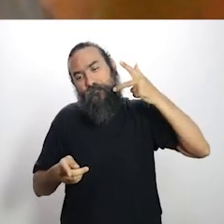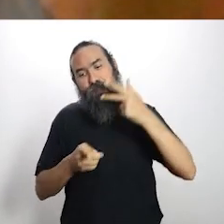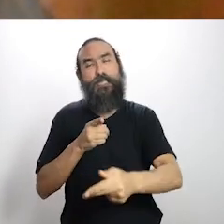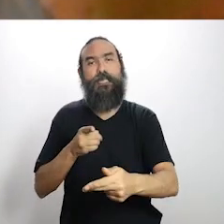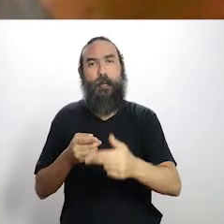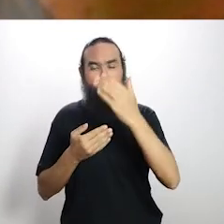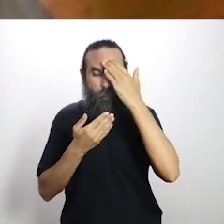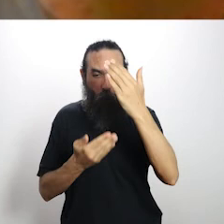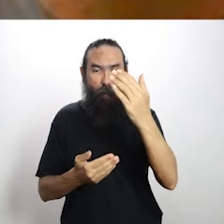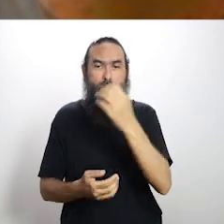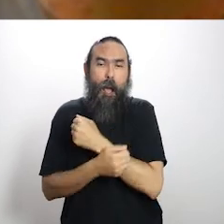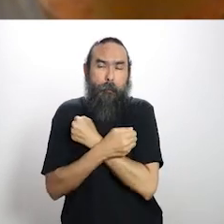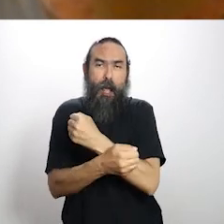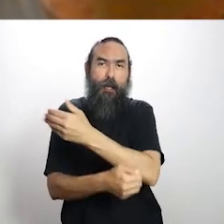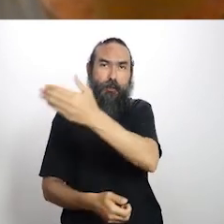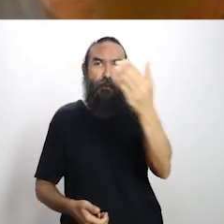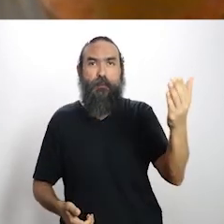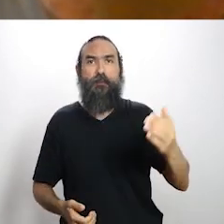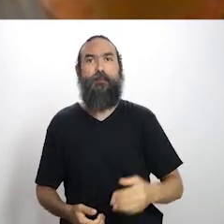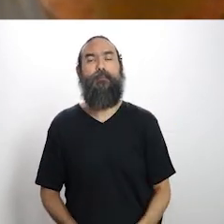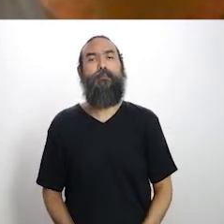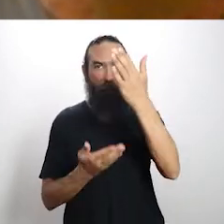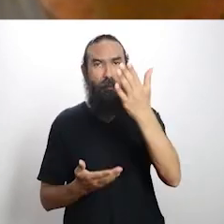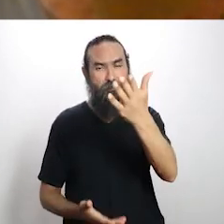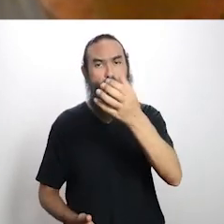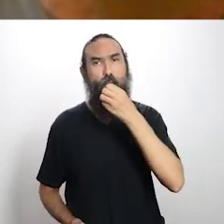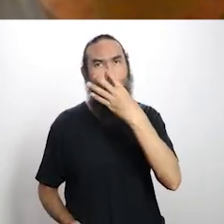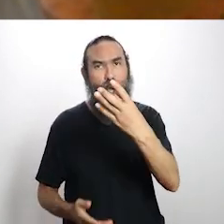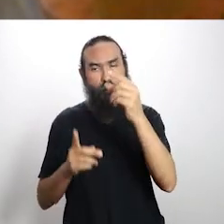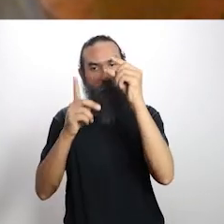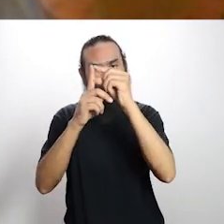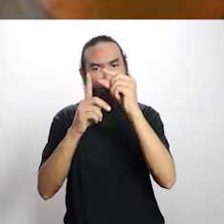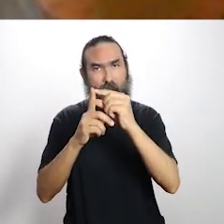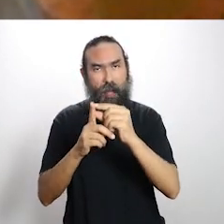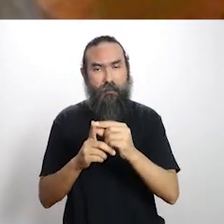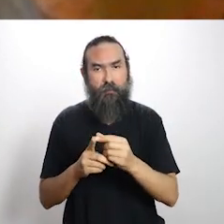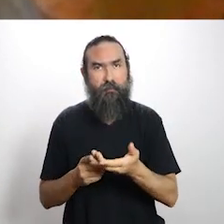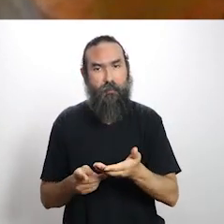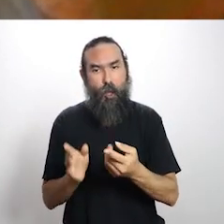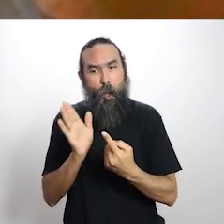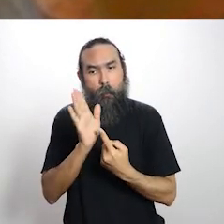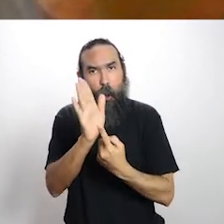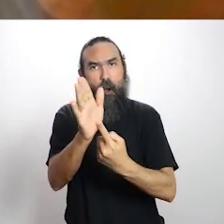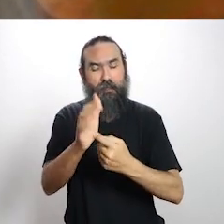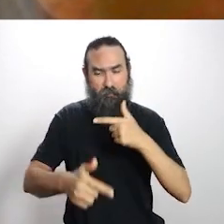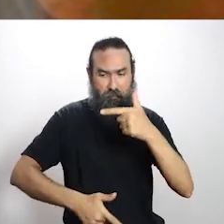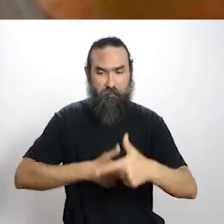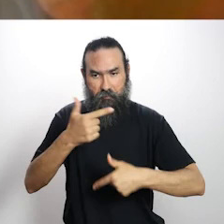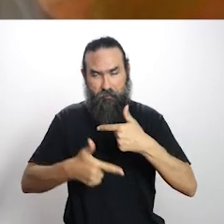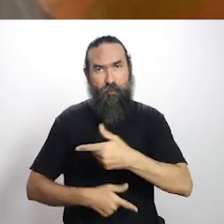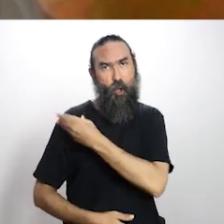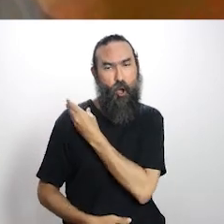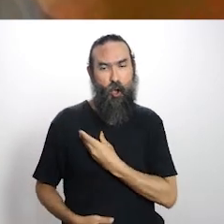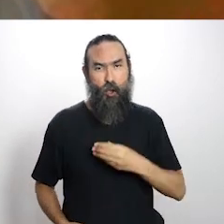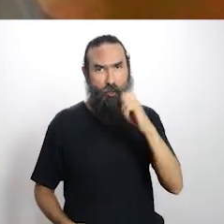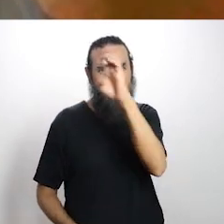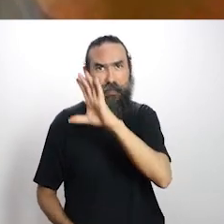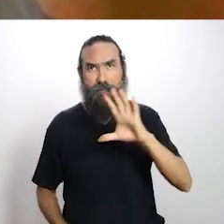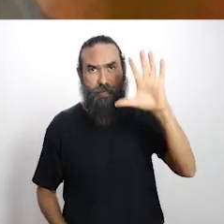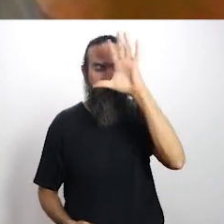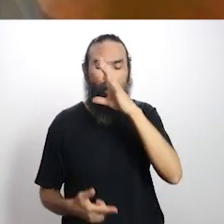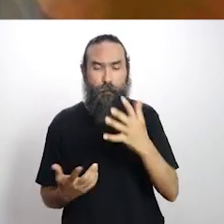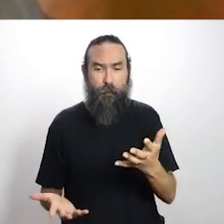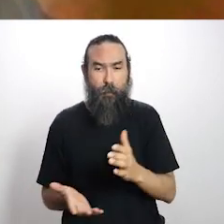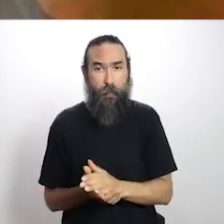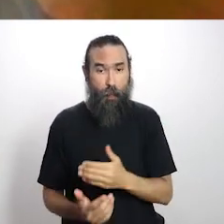o pensamento nosso de realizar o encontro virtualmente também veio nisso da necessidade que toda